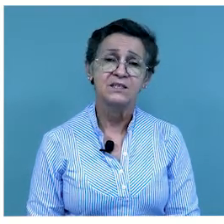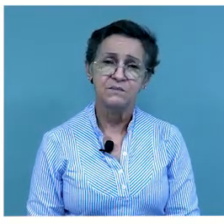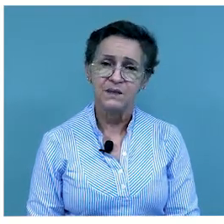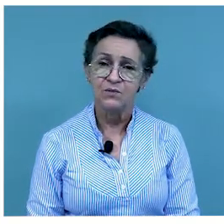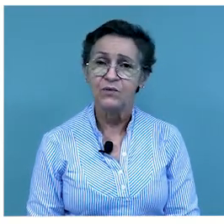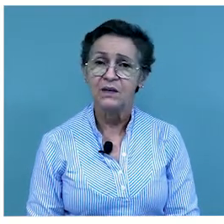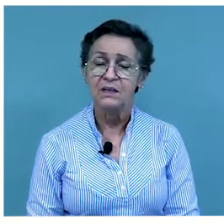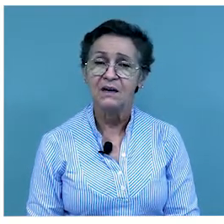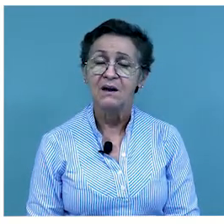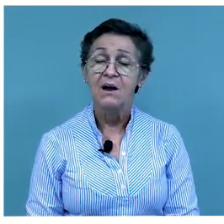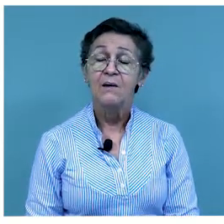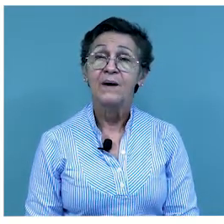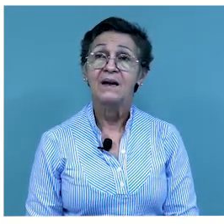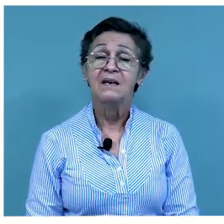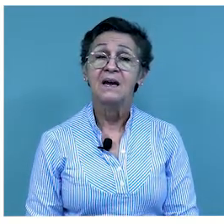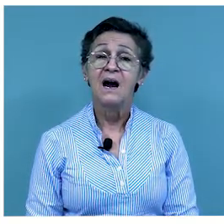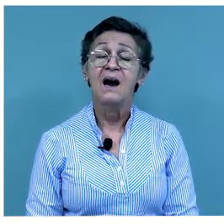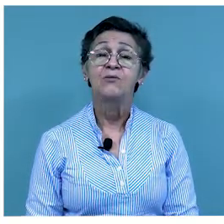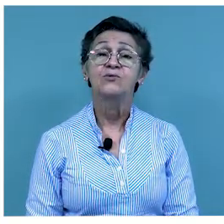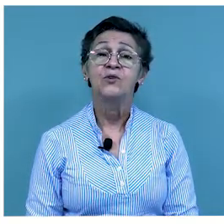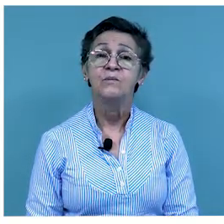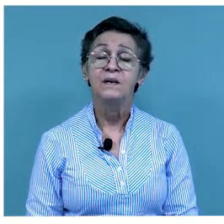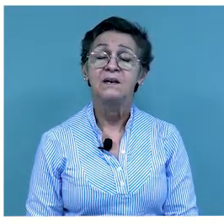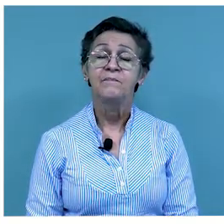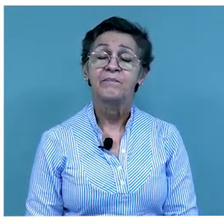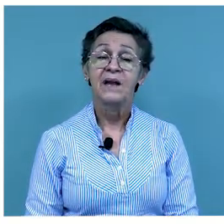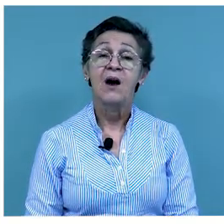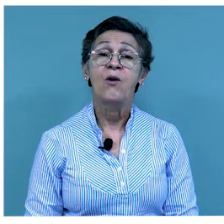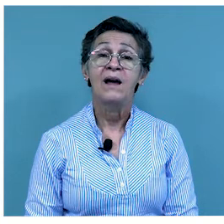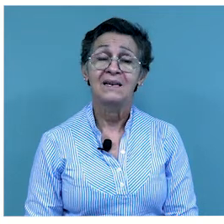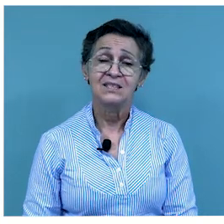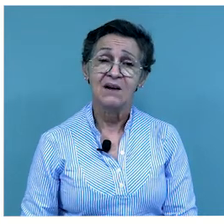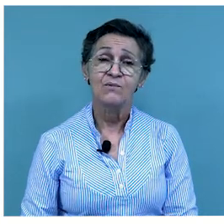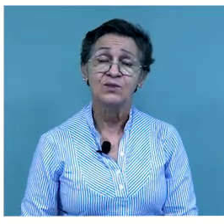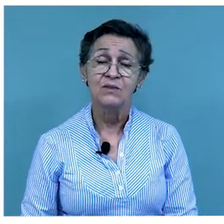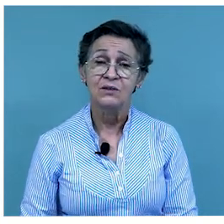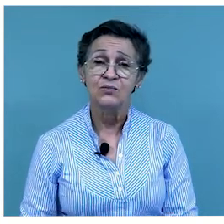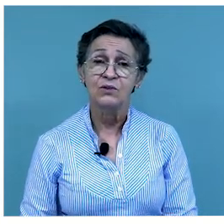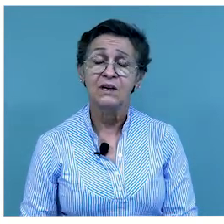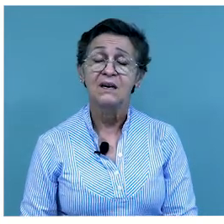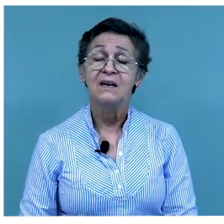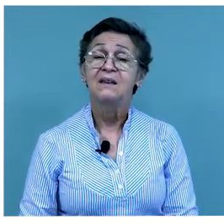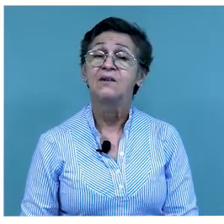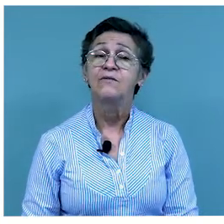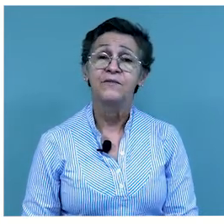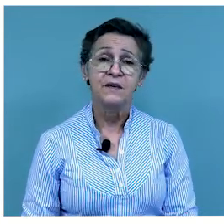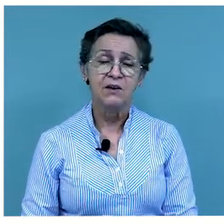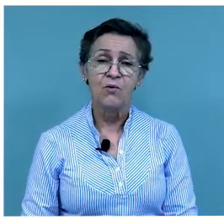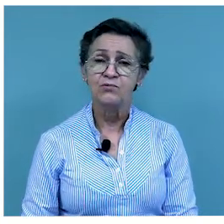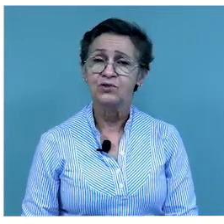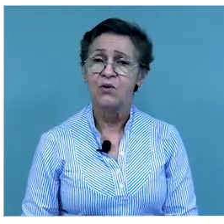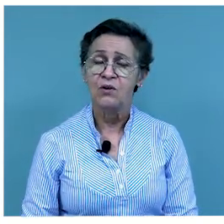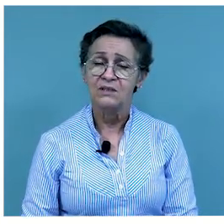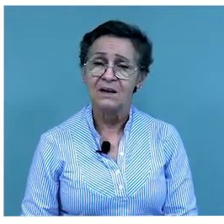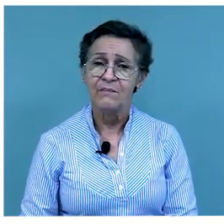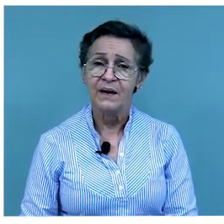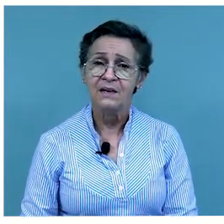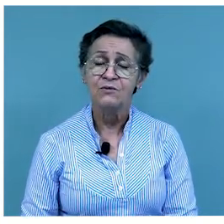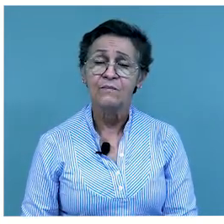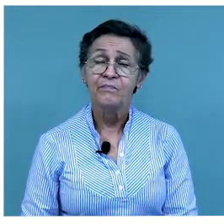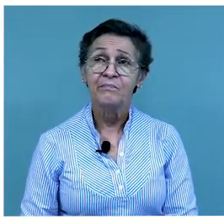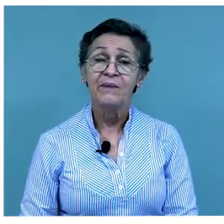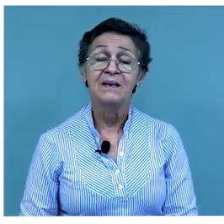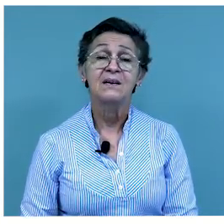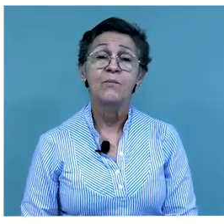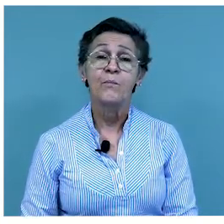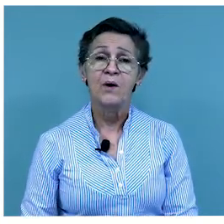força diminuída para que ao dormir ao relaxar a musculatura não fique com os olhos